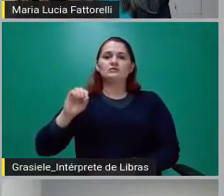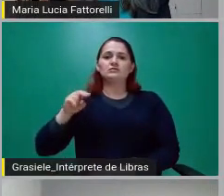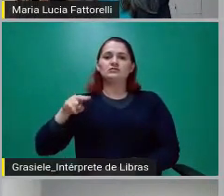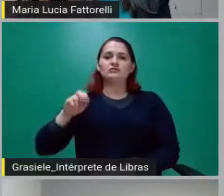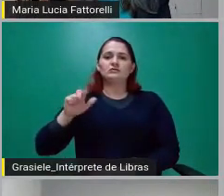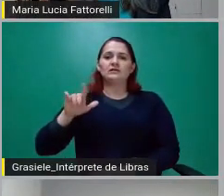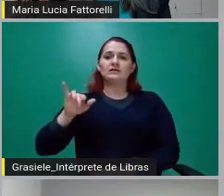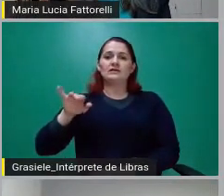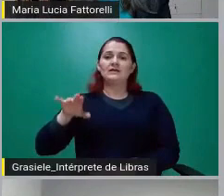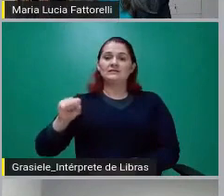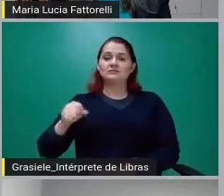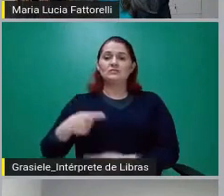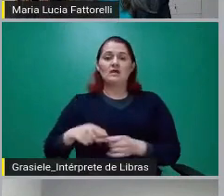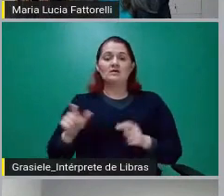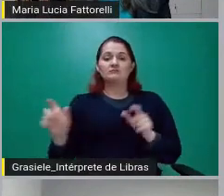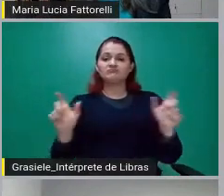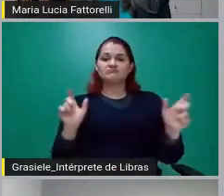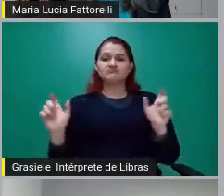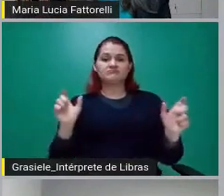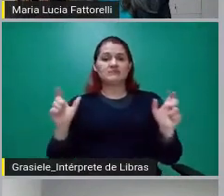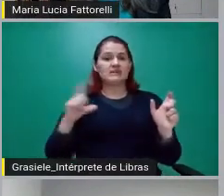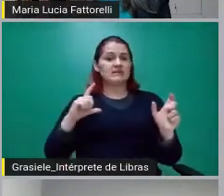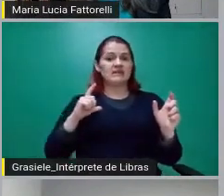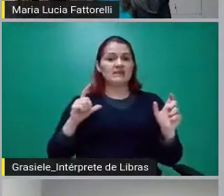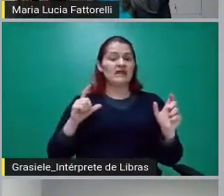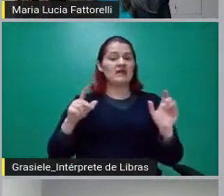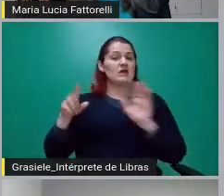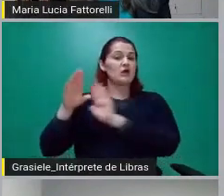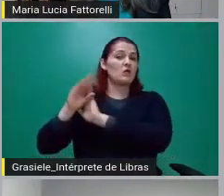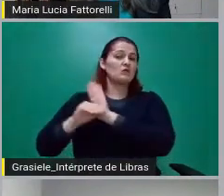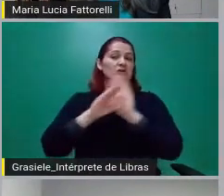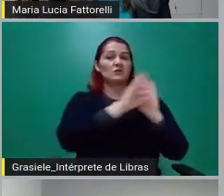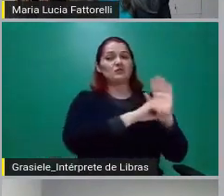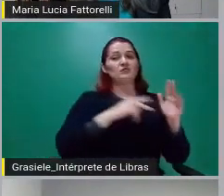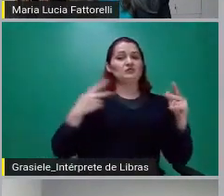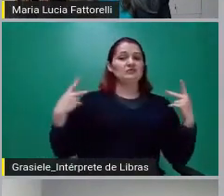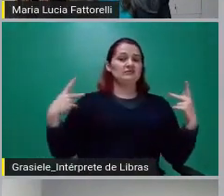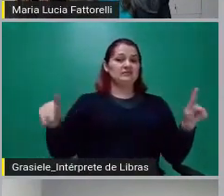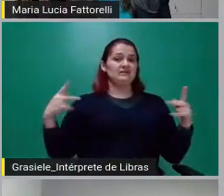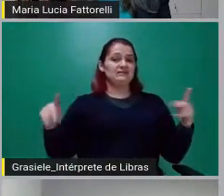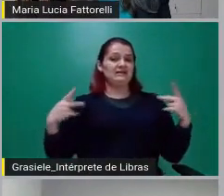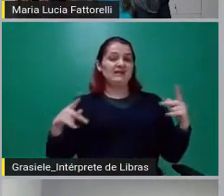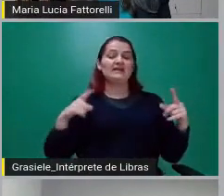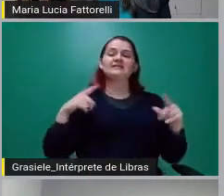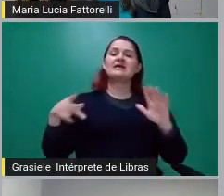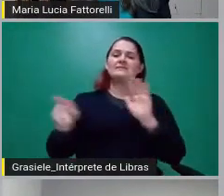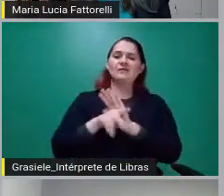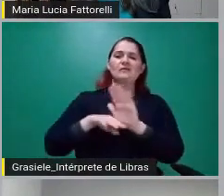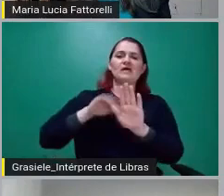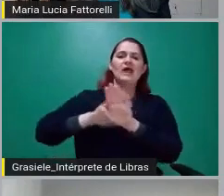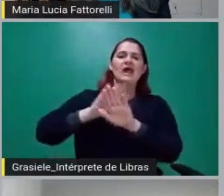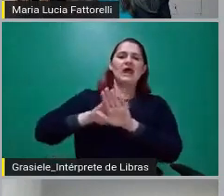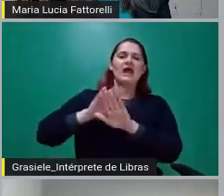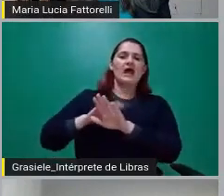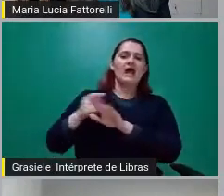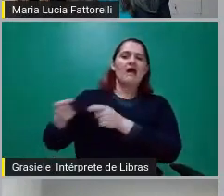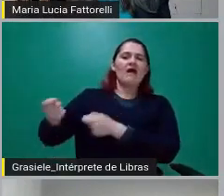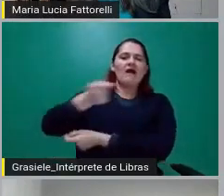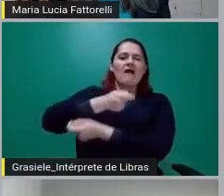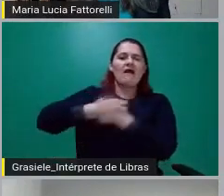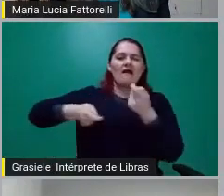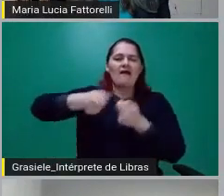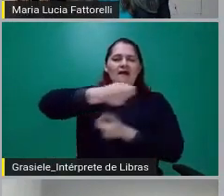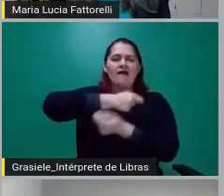um conteúdo que é apropriado e manipulado ideologicamente conforme o